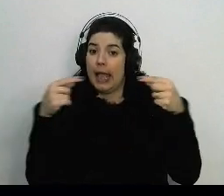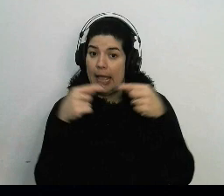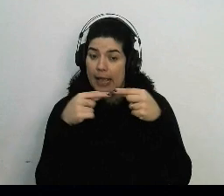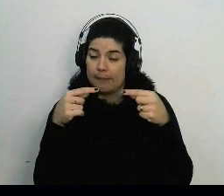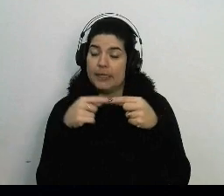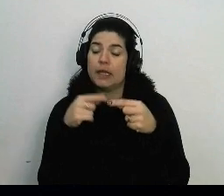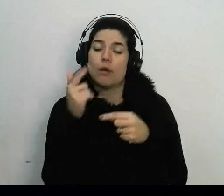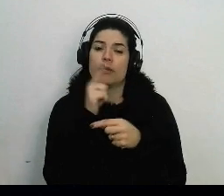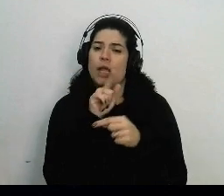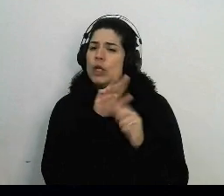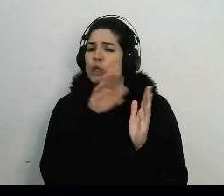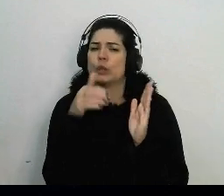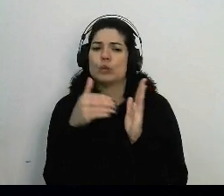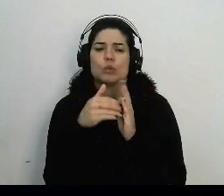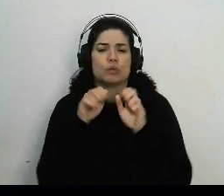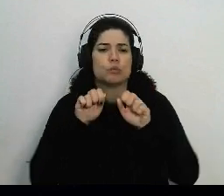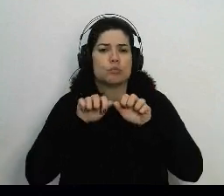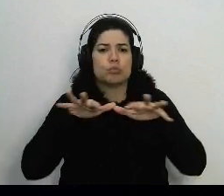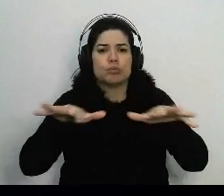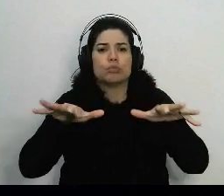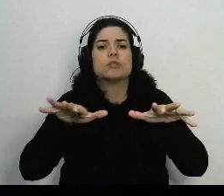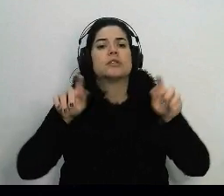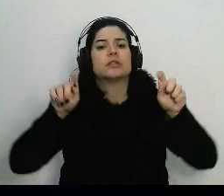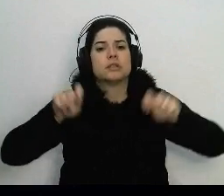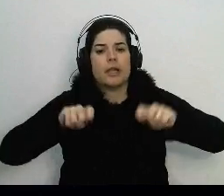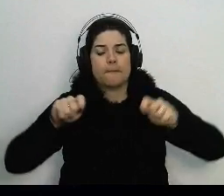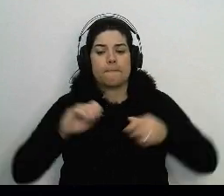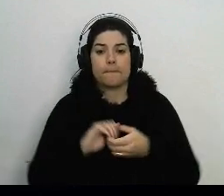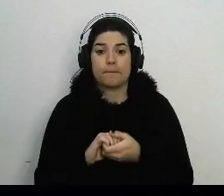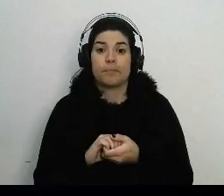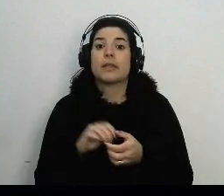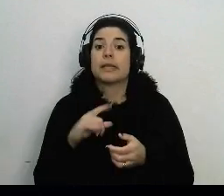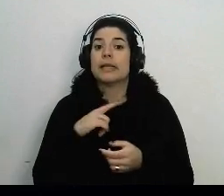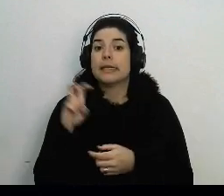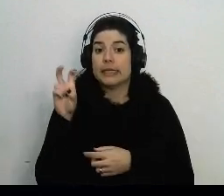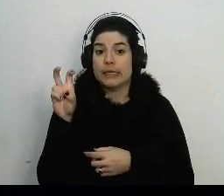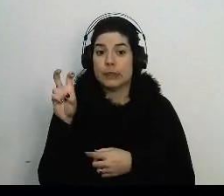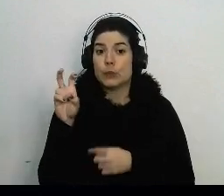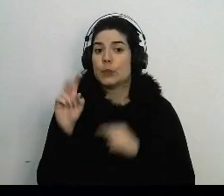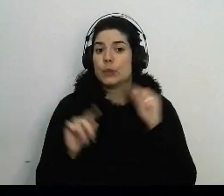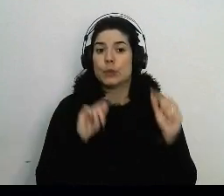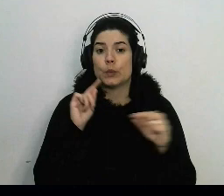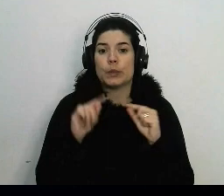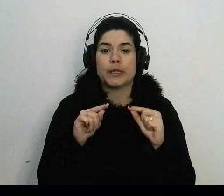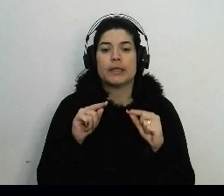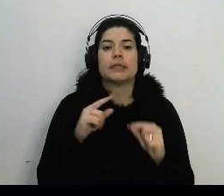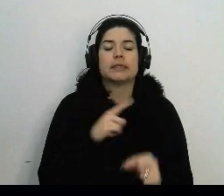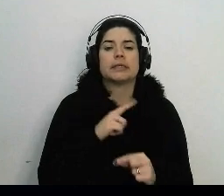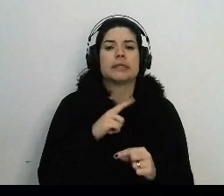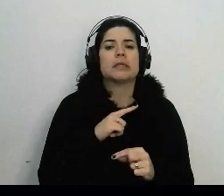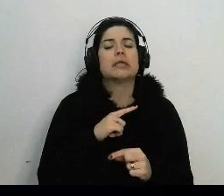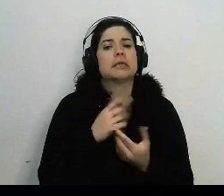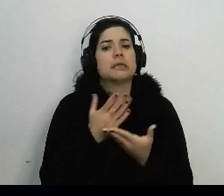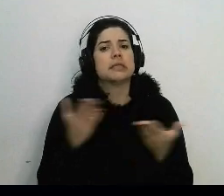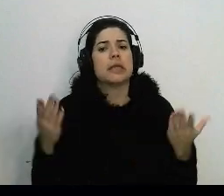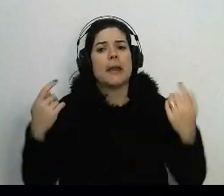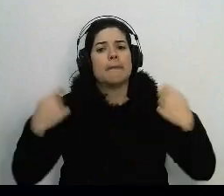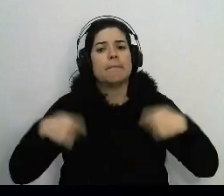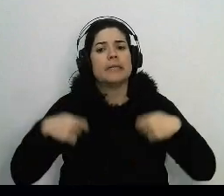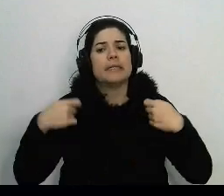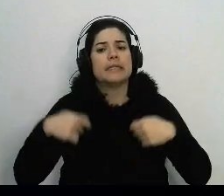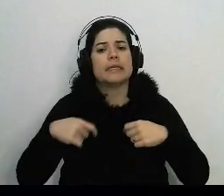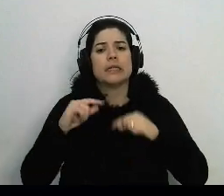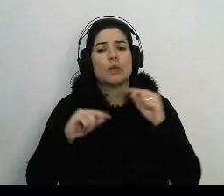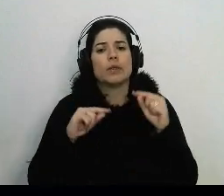todo. E por fim, a gente chega ao nosso quinto ponto, né, que é o que os tests de fato devem garantir. E, de